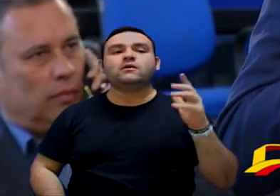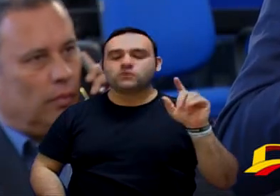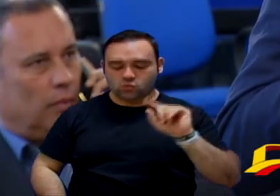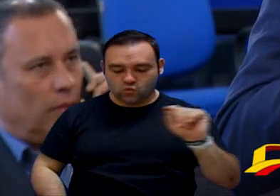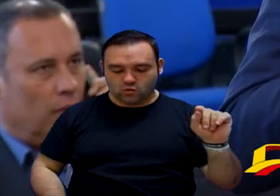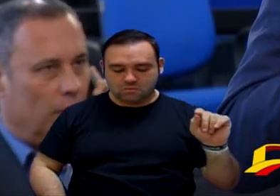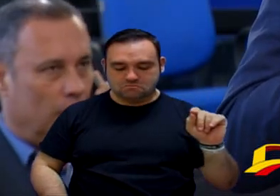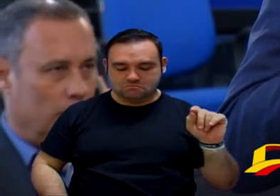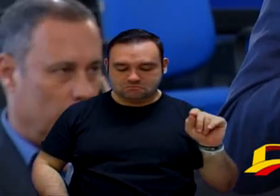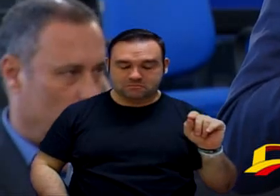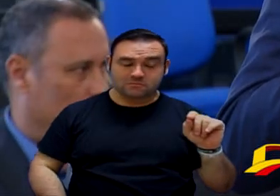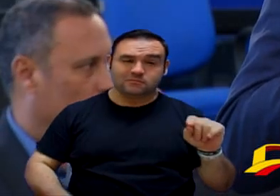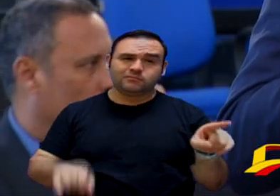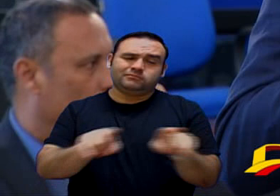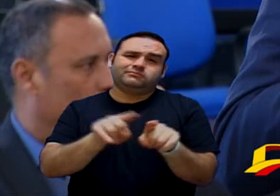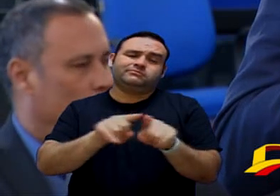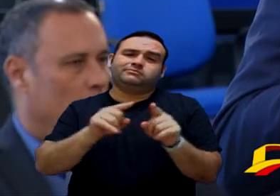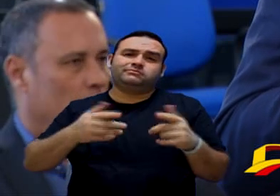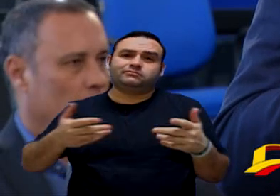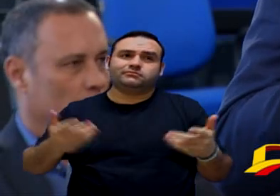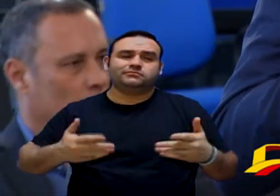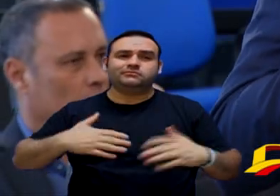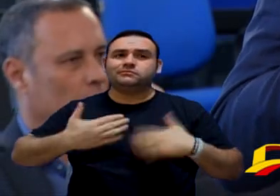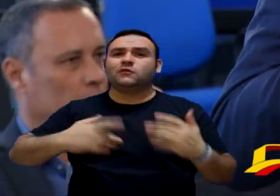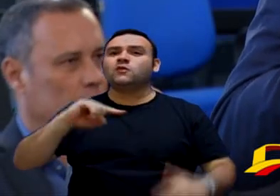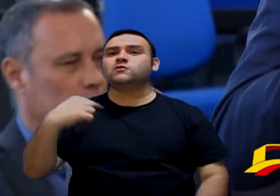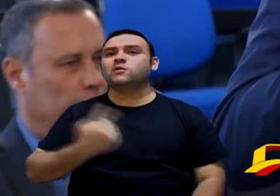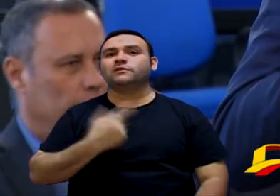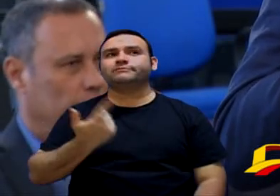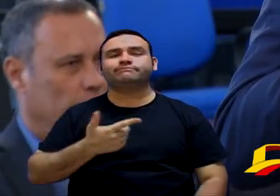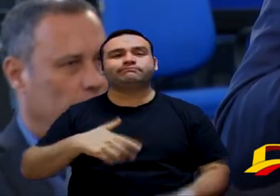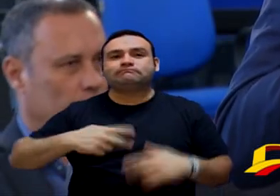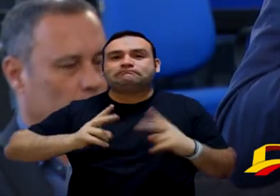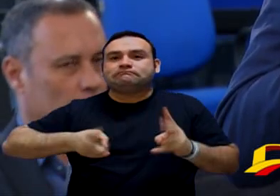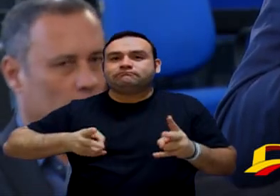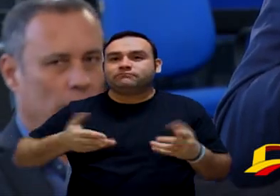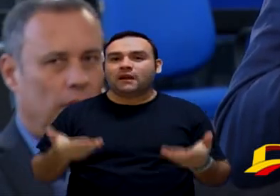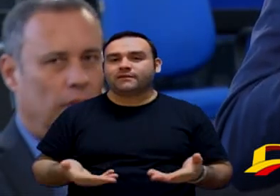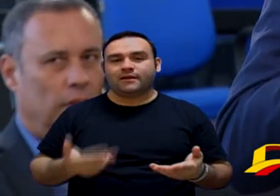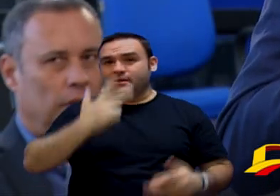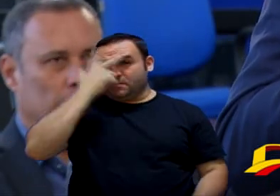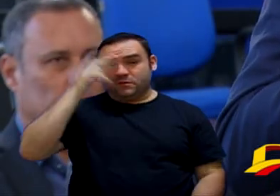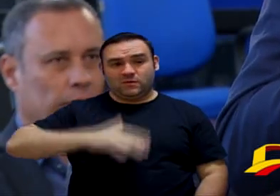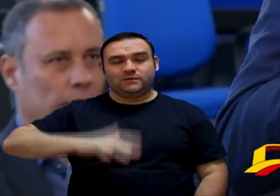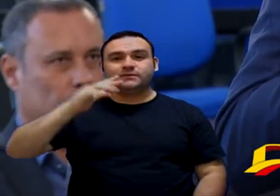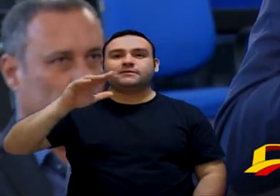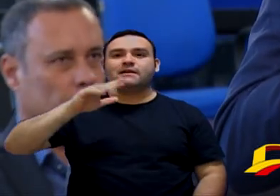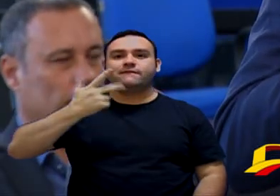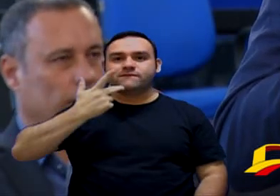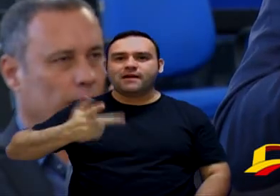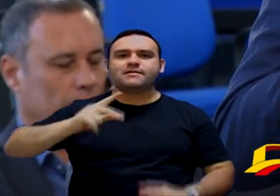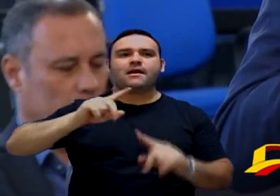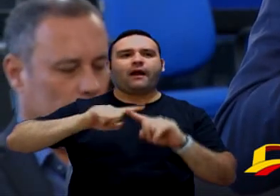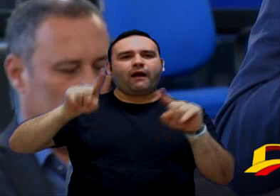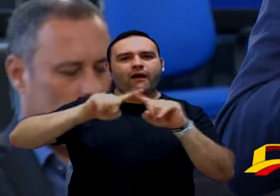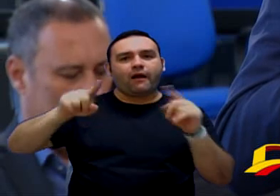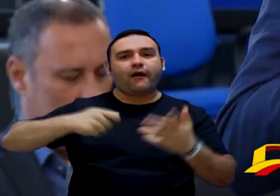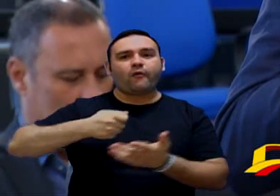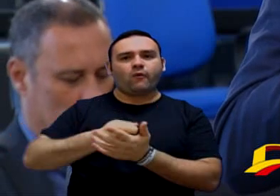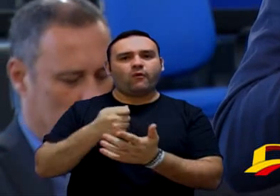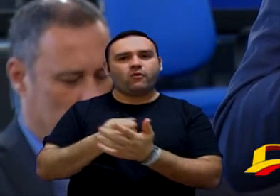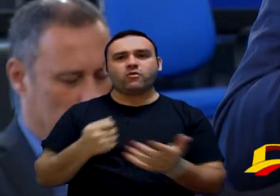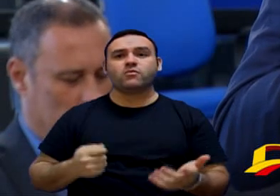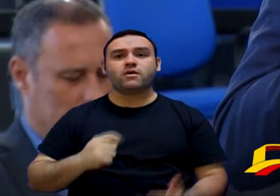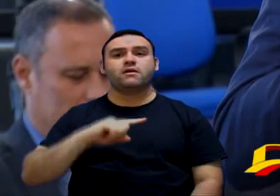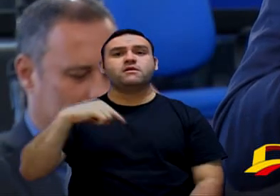acontecendo enquanto isso nós ficamos aqui a população falando cobrando da gente